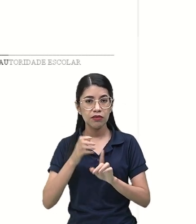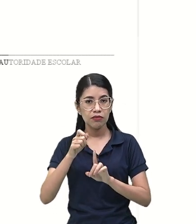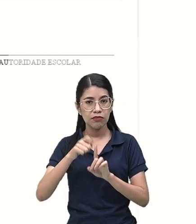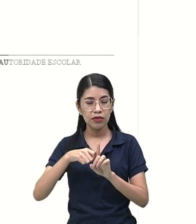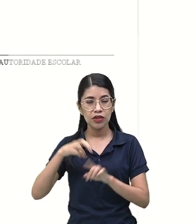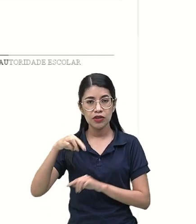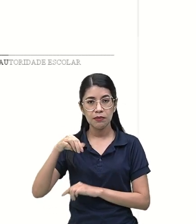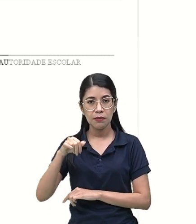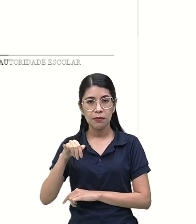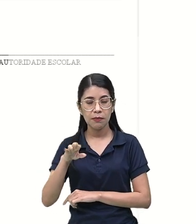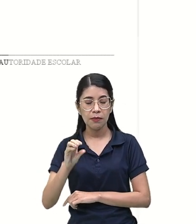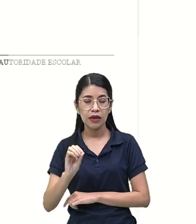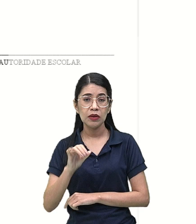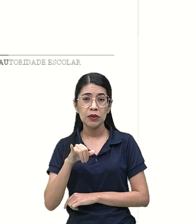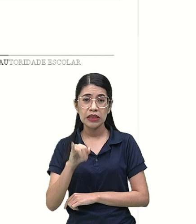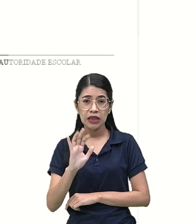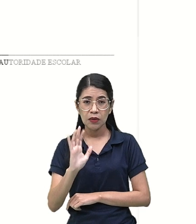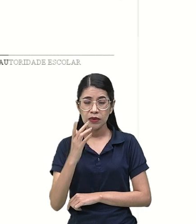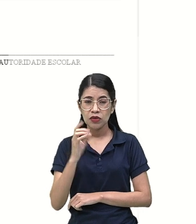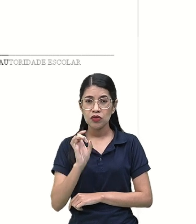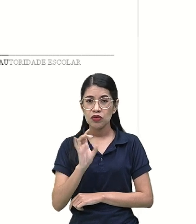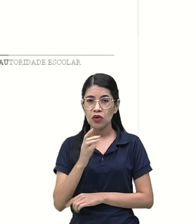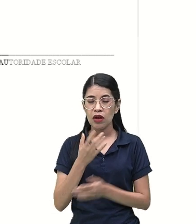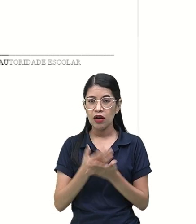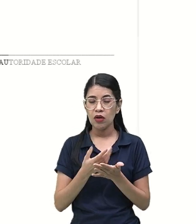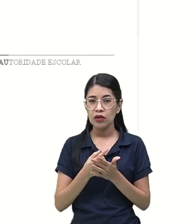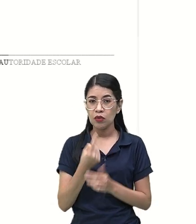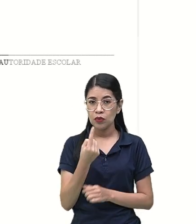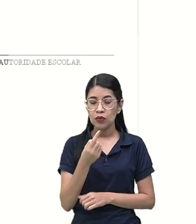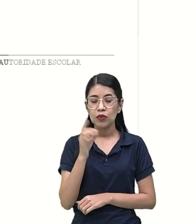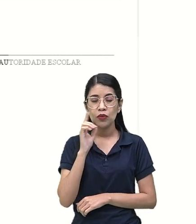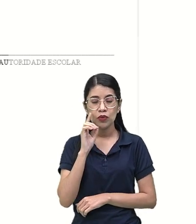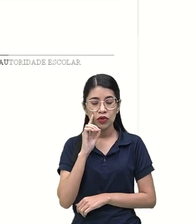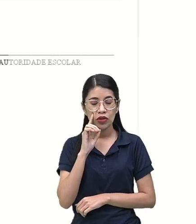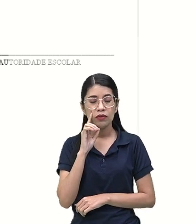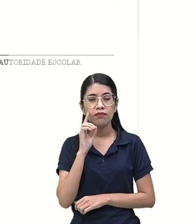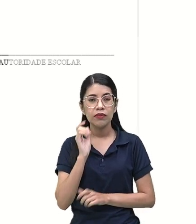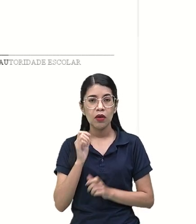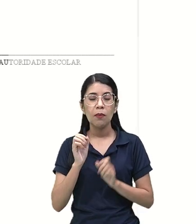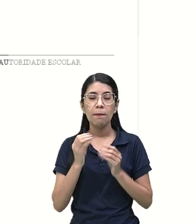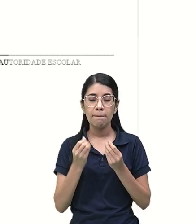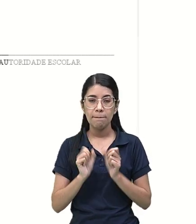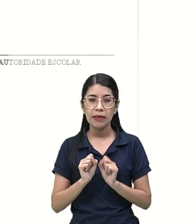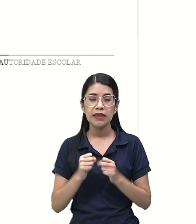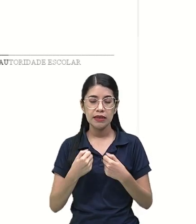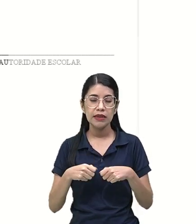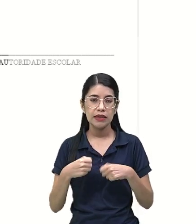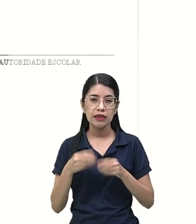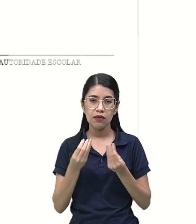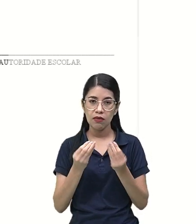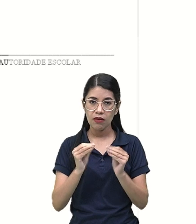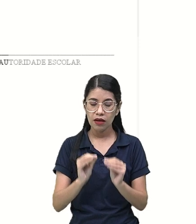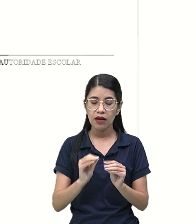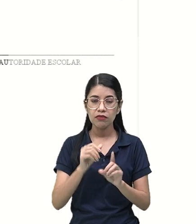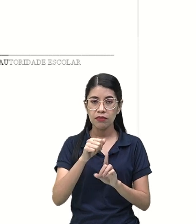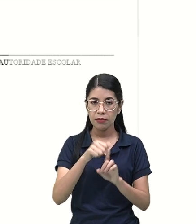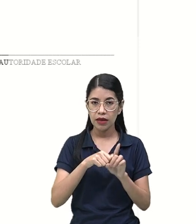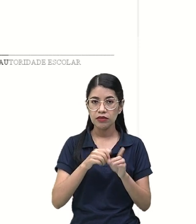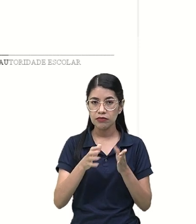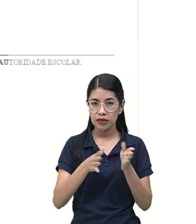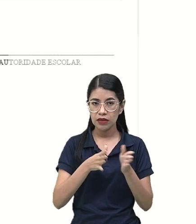só um dia, vai colocar dentro do mês vigente. Se foi 2 dias, vai colocar nesse mês vigente, tá